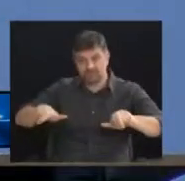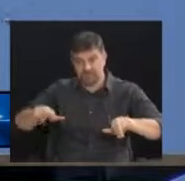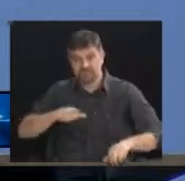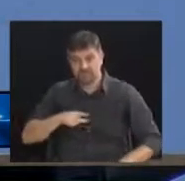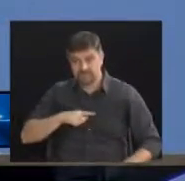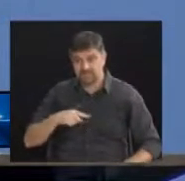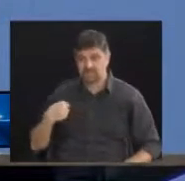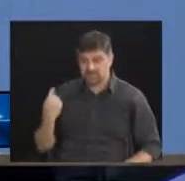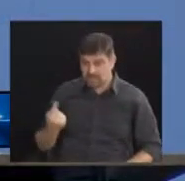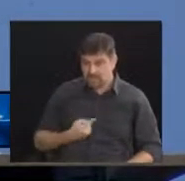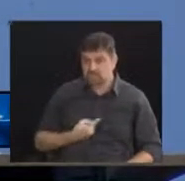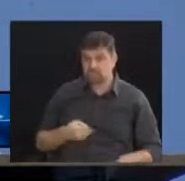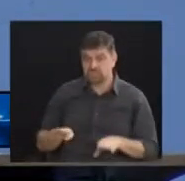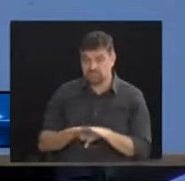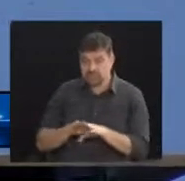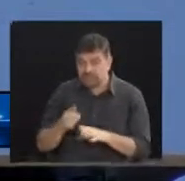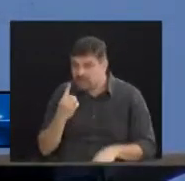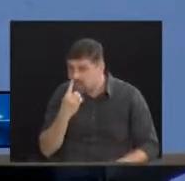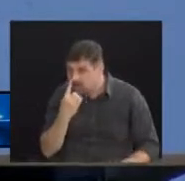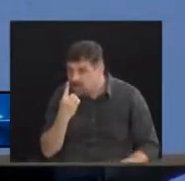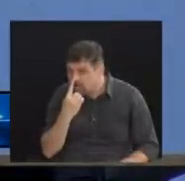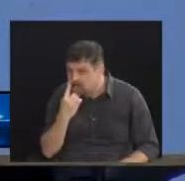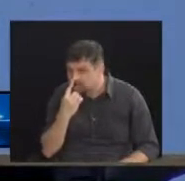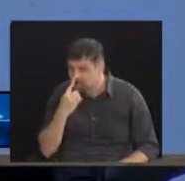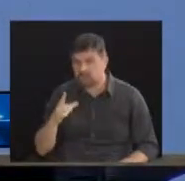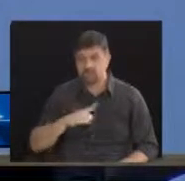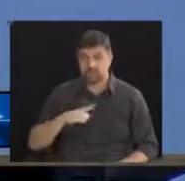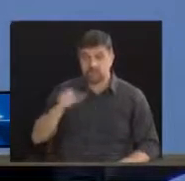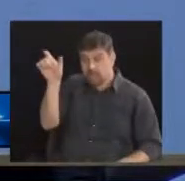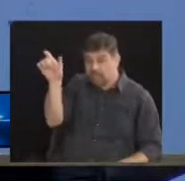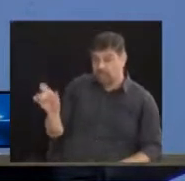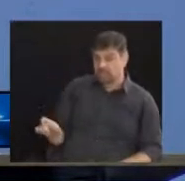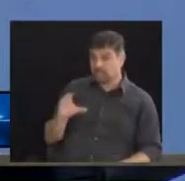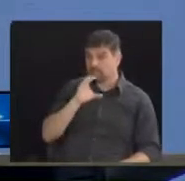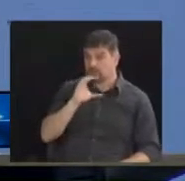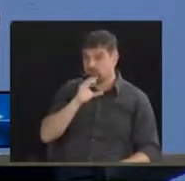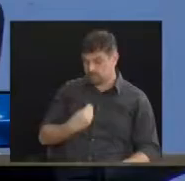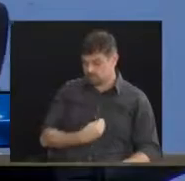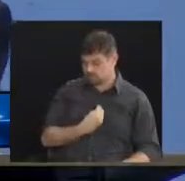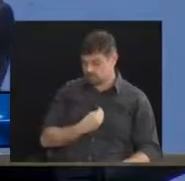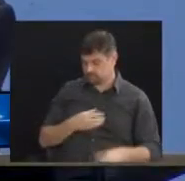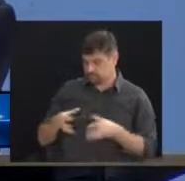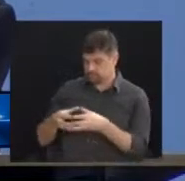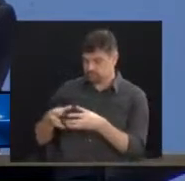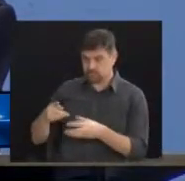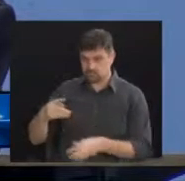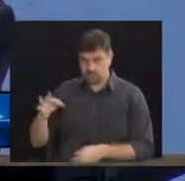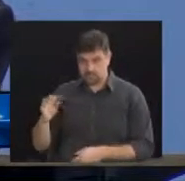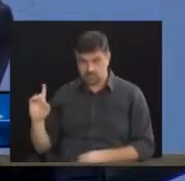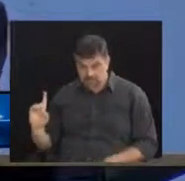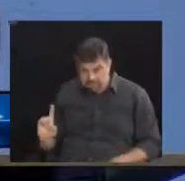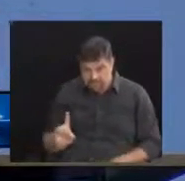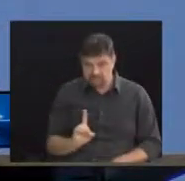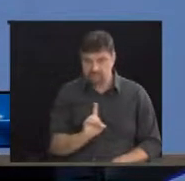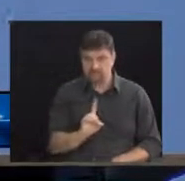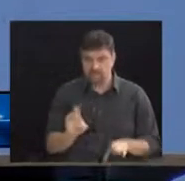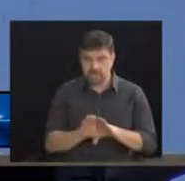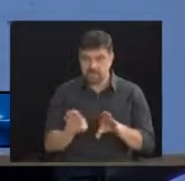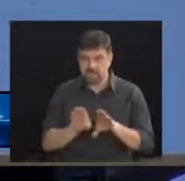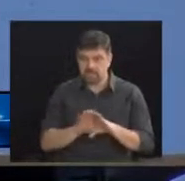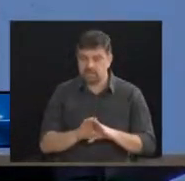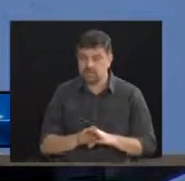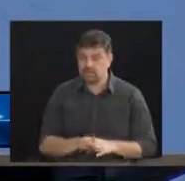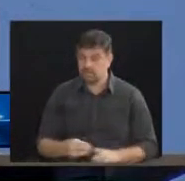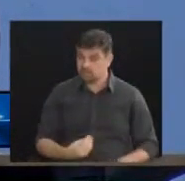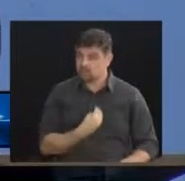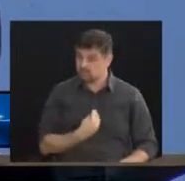temos as nossas afinidades. E a presença do vereador Carlão, do PT, hoje, deu um toque todo especial à presença do prefeito aqui. Por